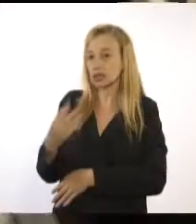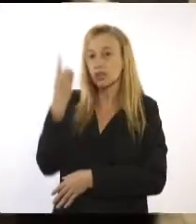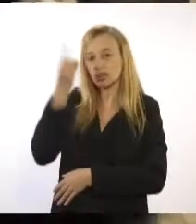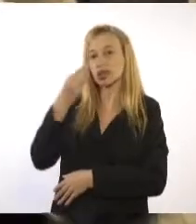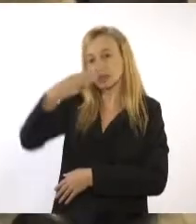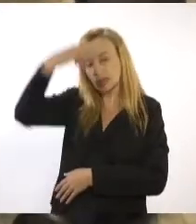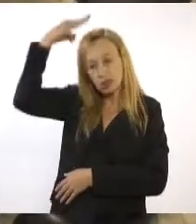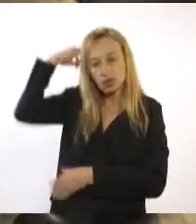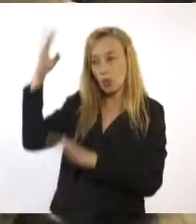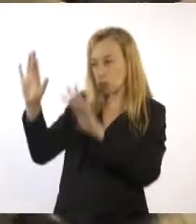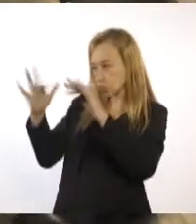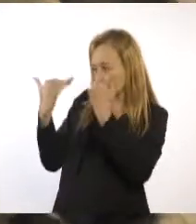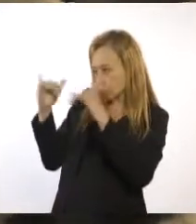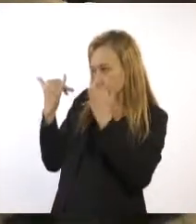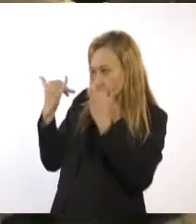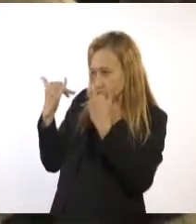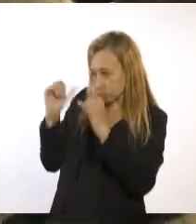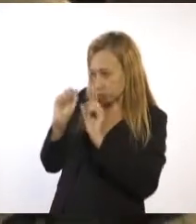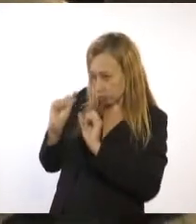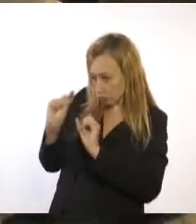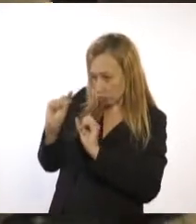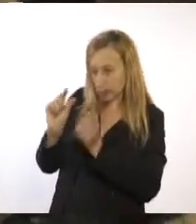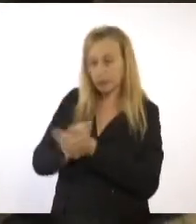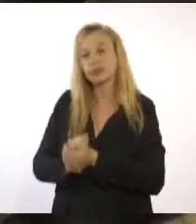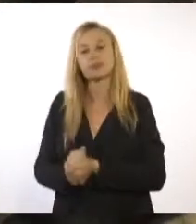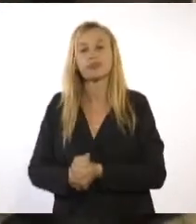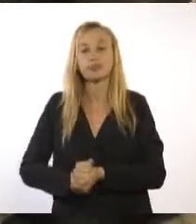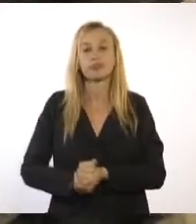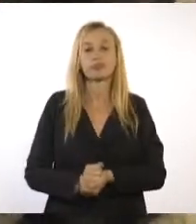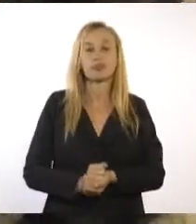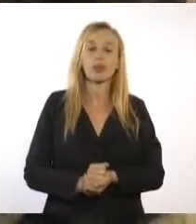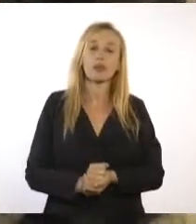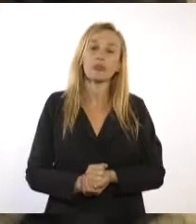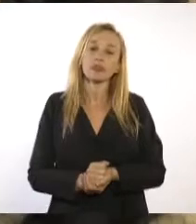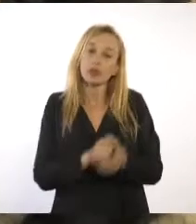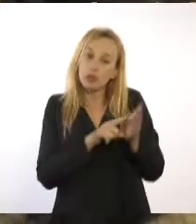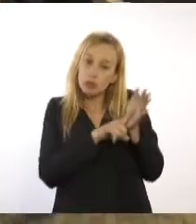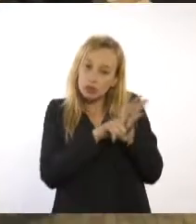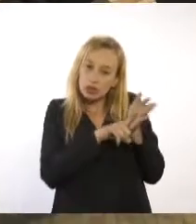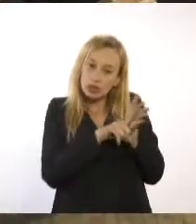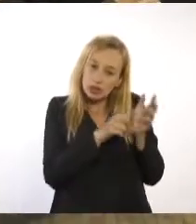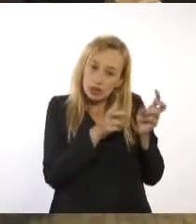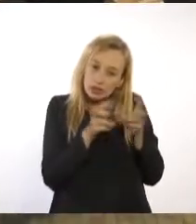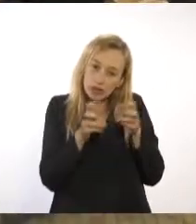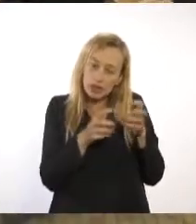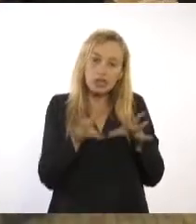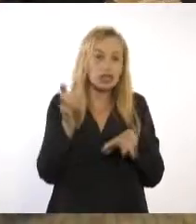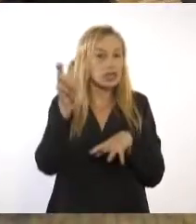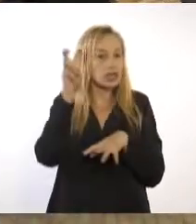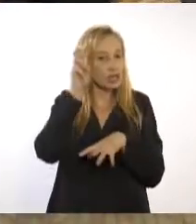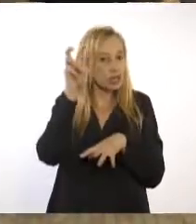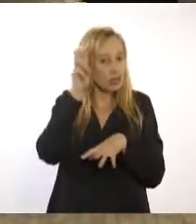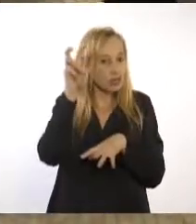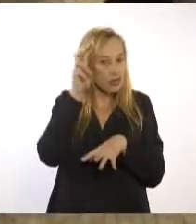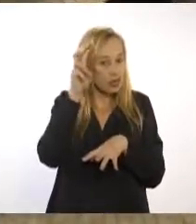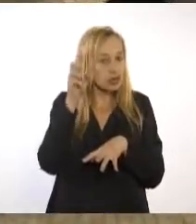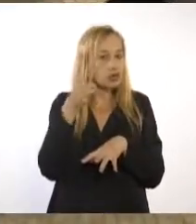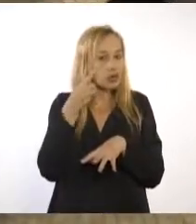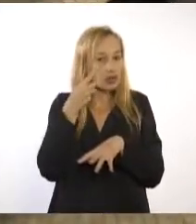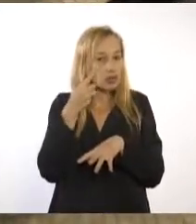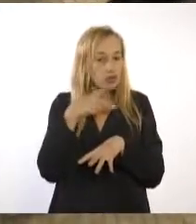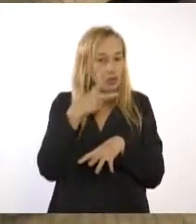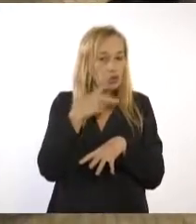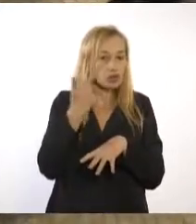prestar um pouquinho de atenção, que a gente tem verificado e quinta-feira nós vamos estar diante desse fato novamente.